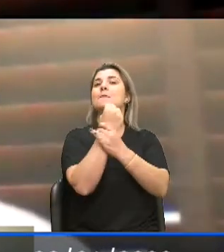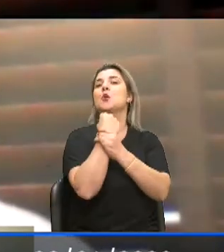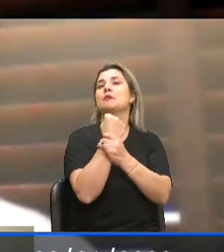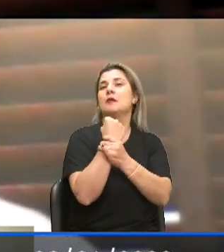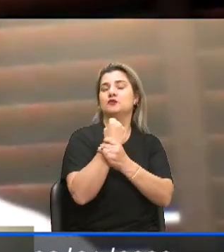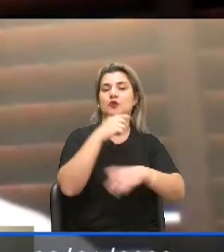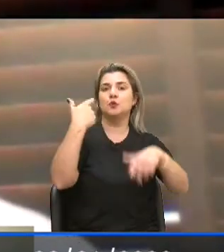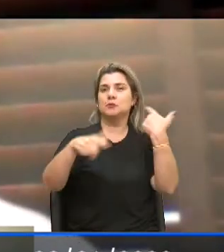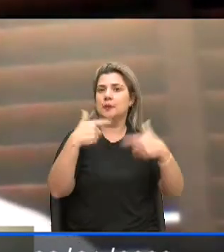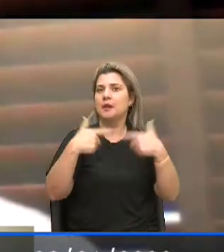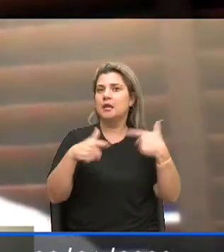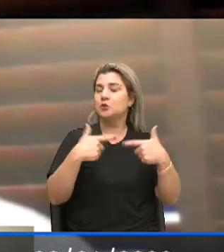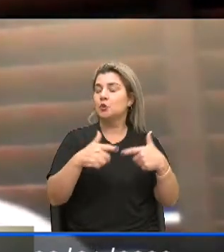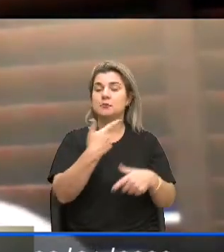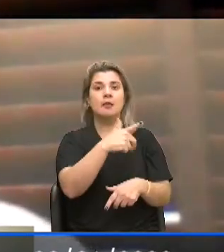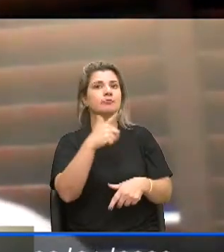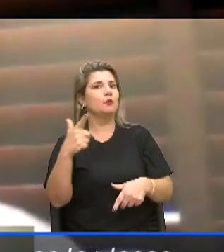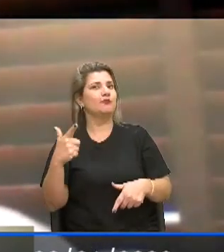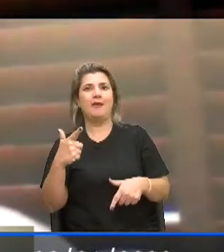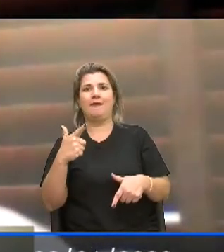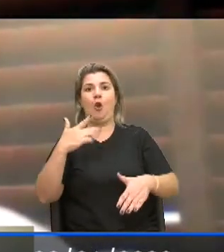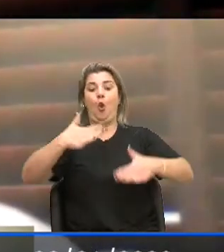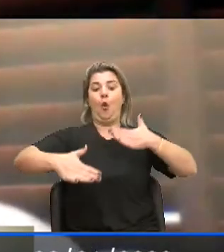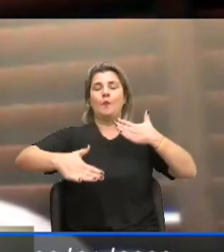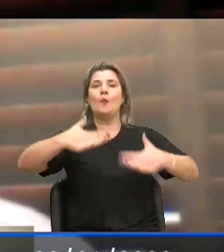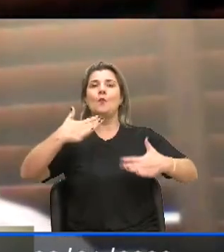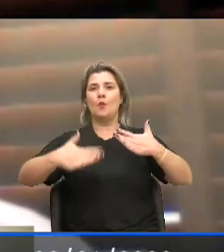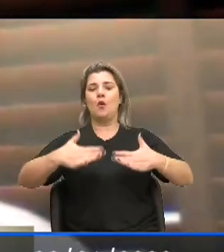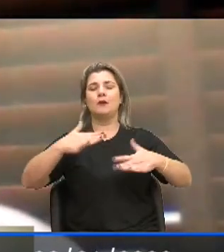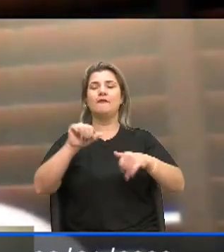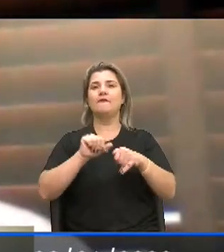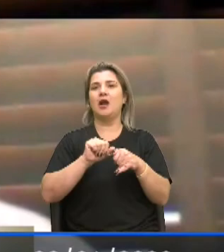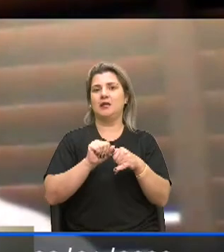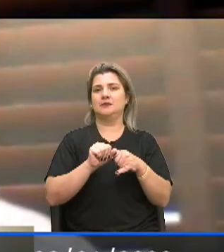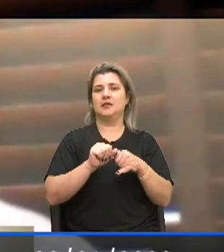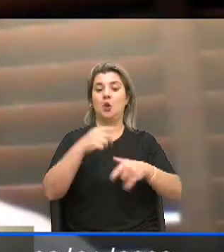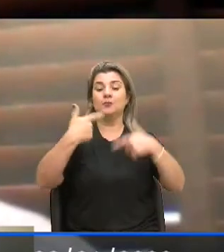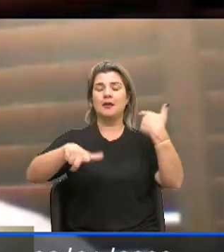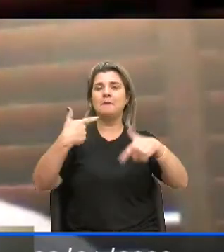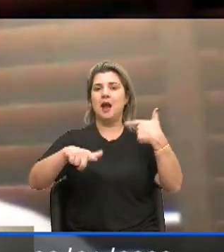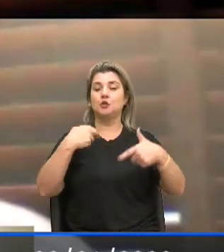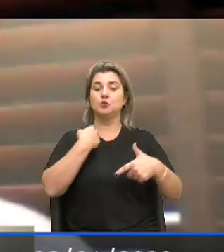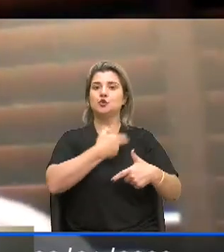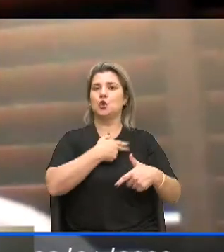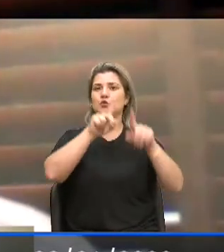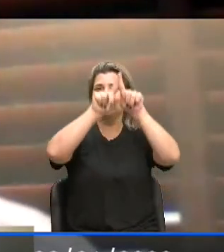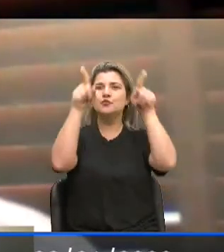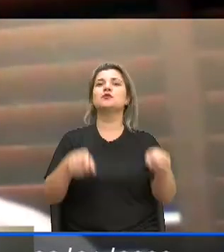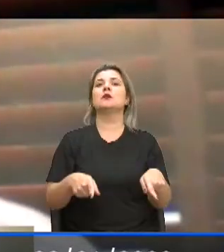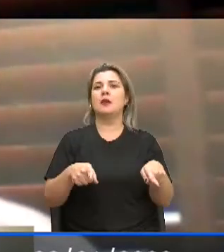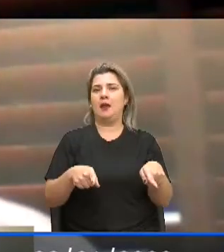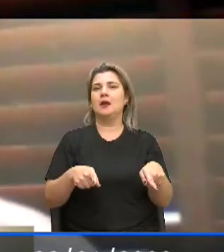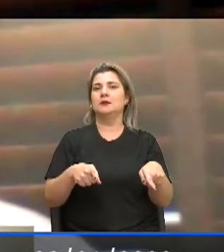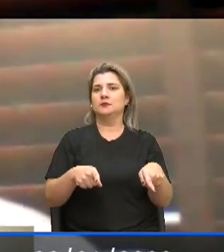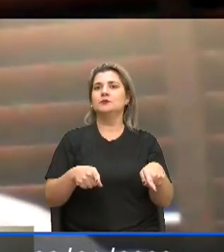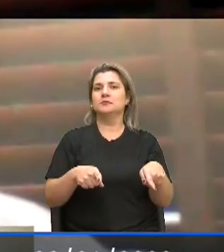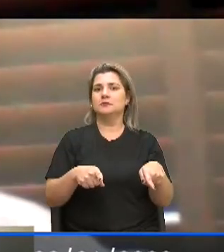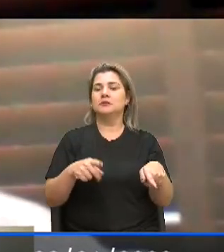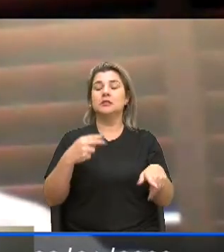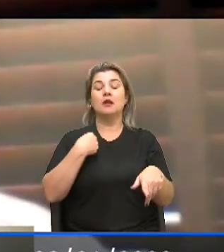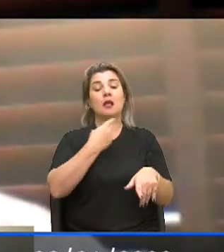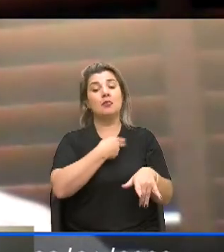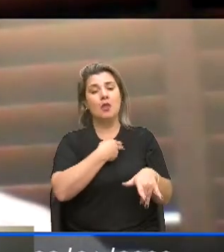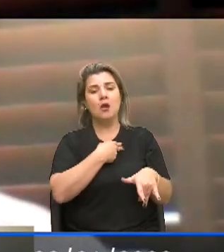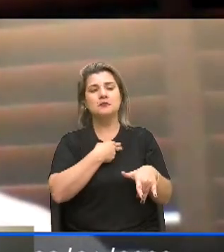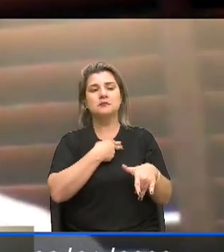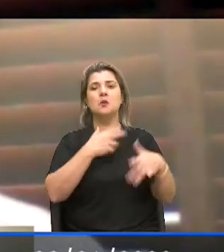nossos trabalhadores fazem. É o maior tesouro. O trabalhador, o fiscal federal, a doutora Helena e ao Paulo aqui, nossa